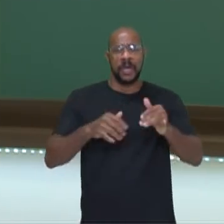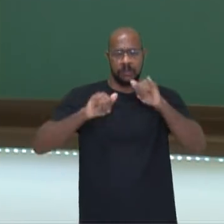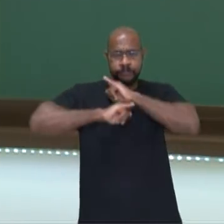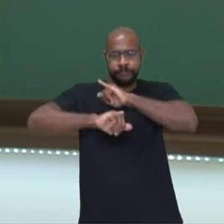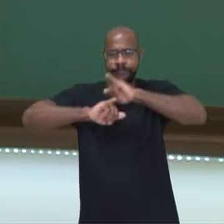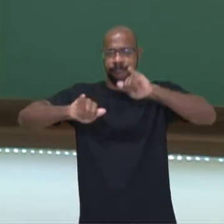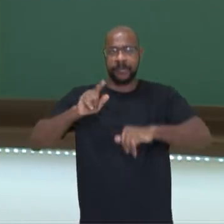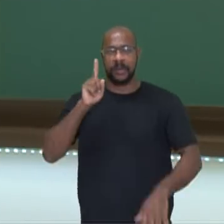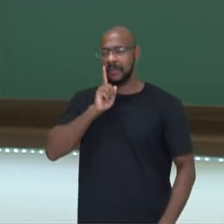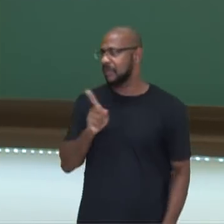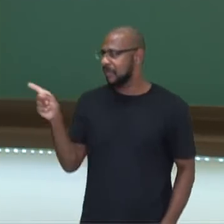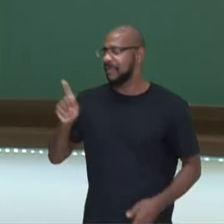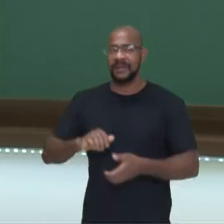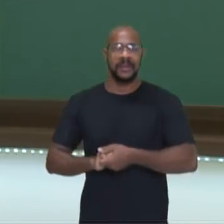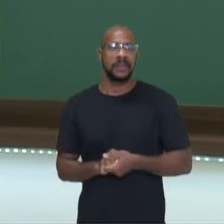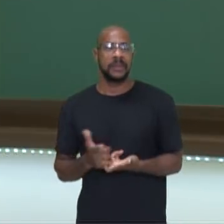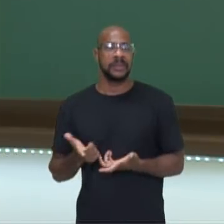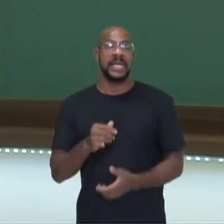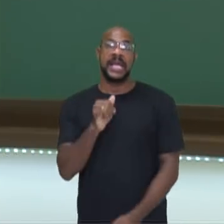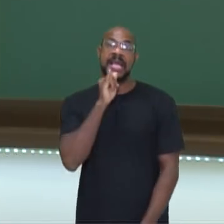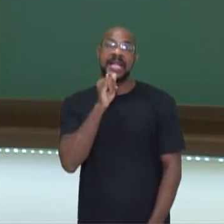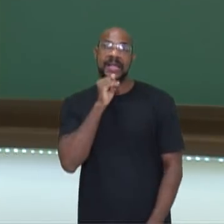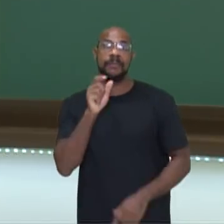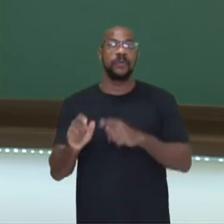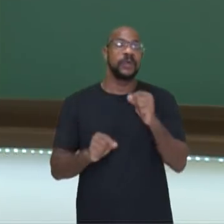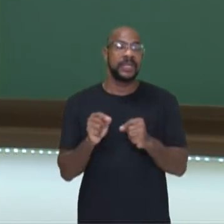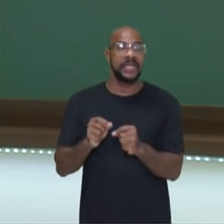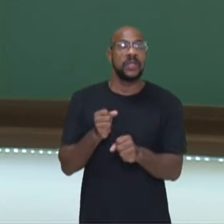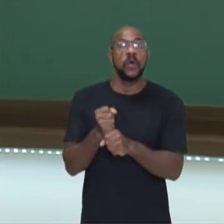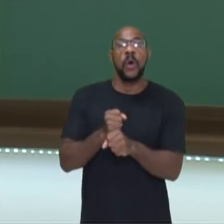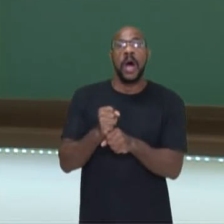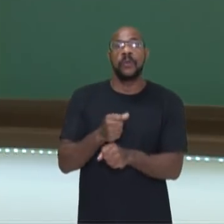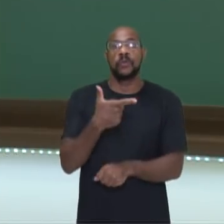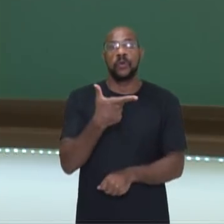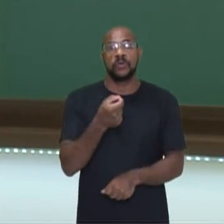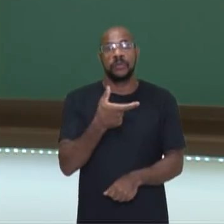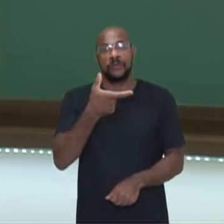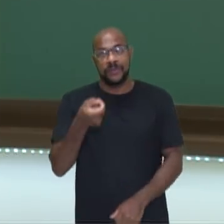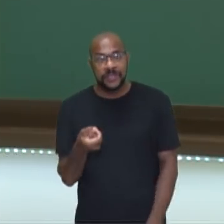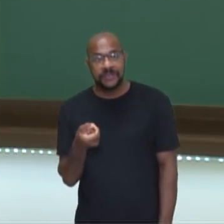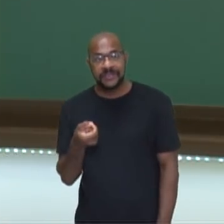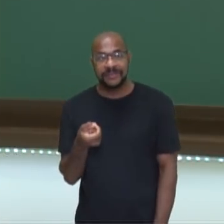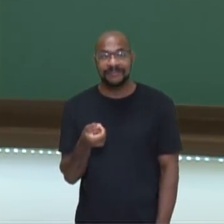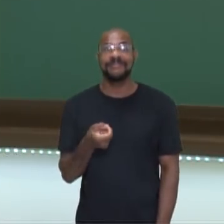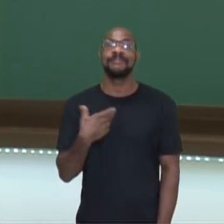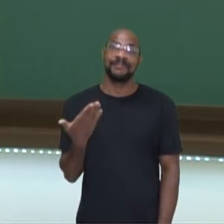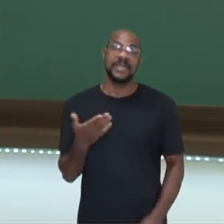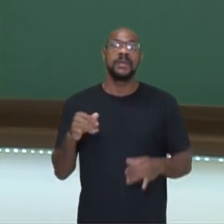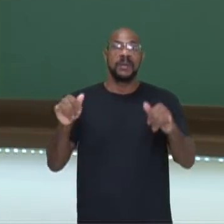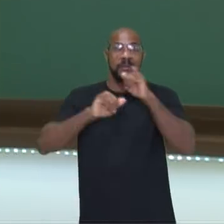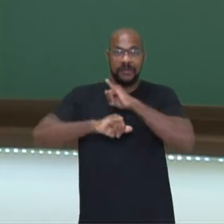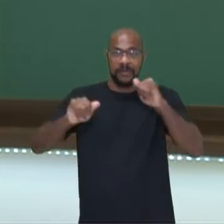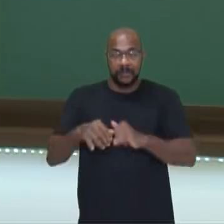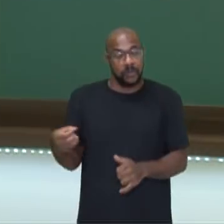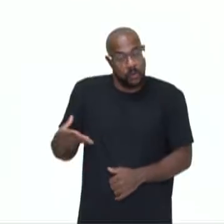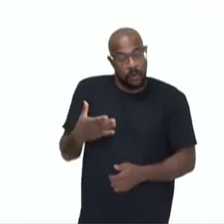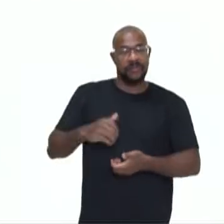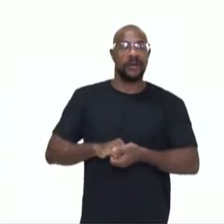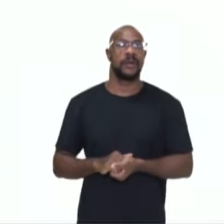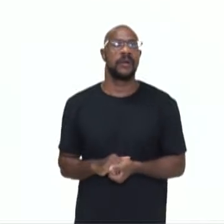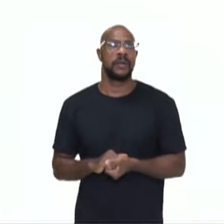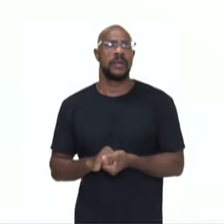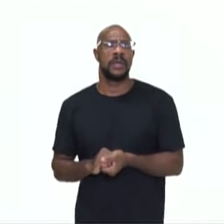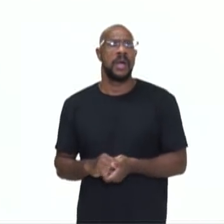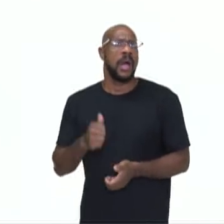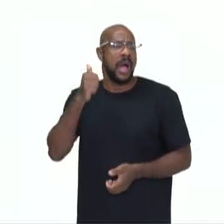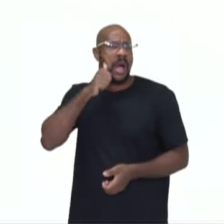manchete aqui de dezembro do ano de 2020. Então, uma notícia aí mais recente.